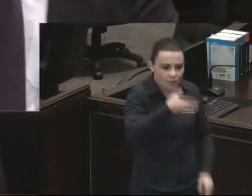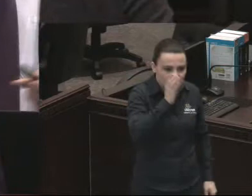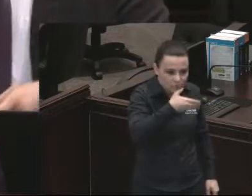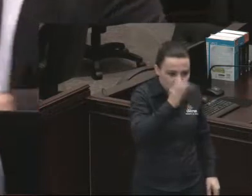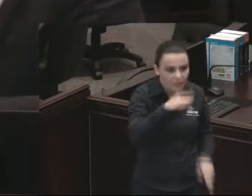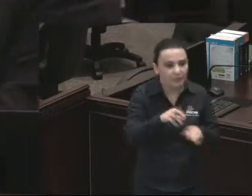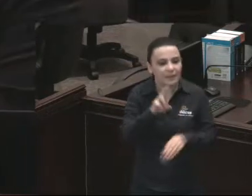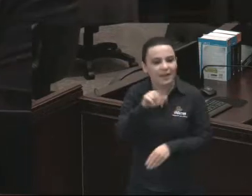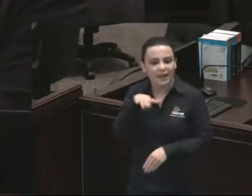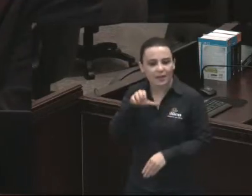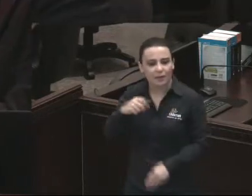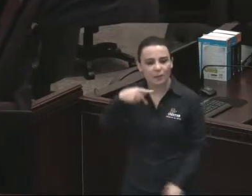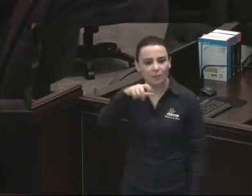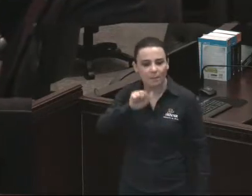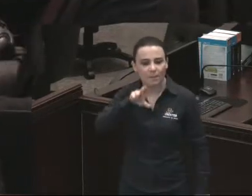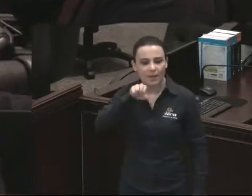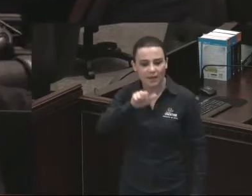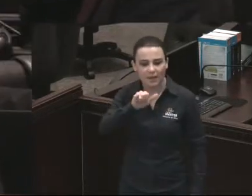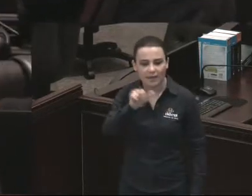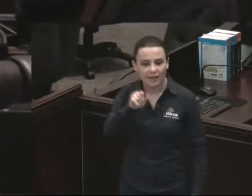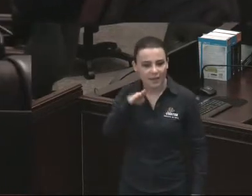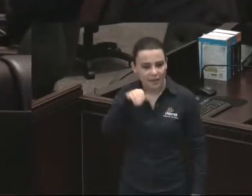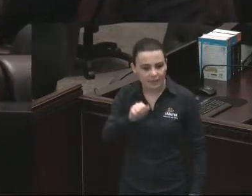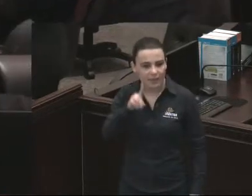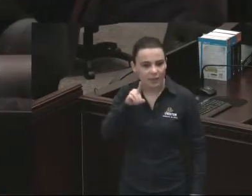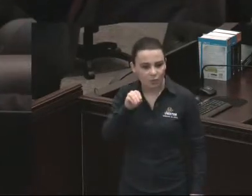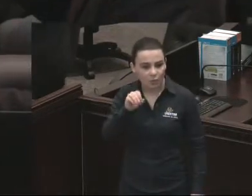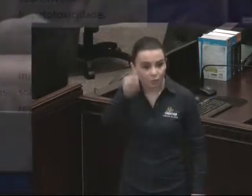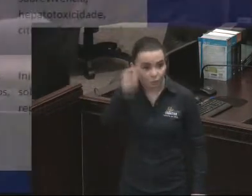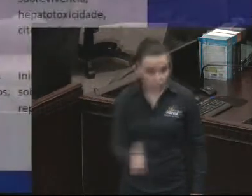Sul, foi encontrado bastante diclofenaco.